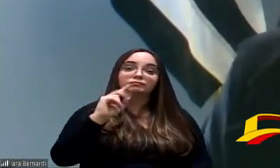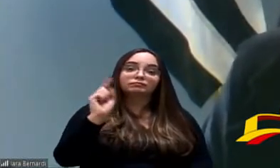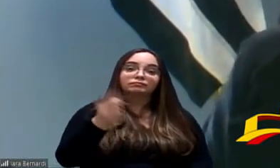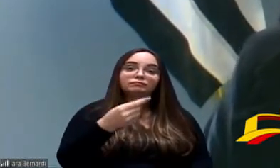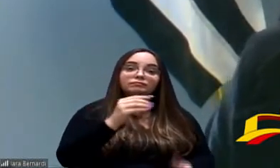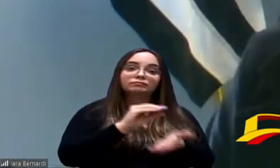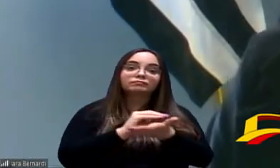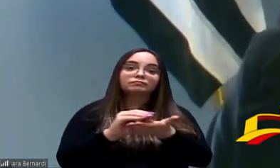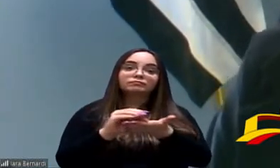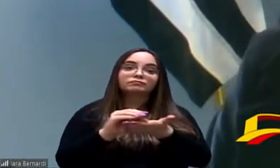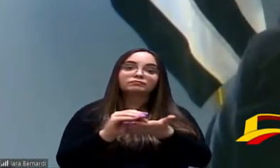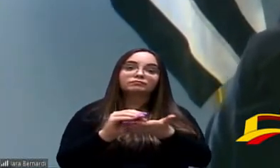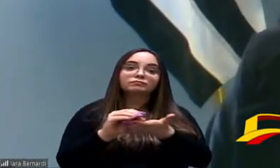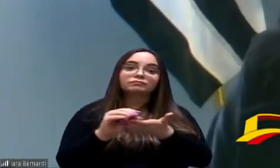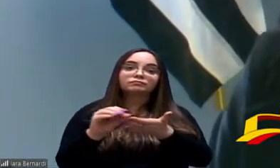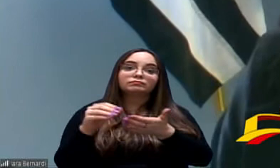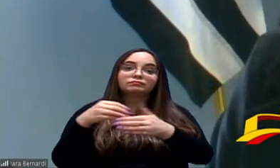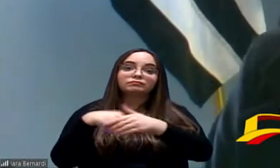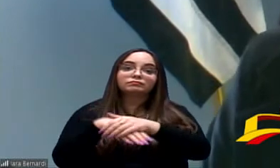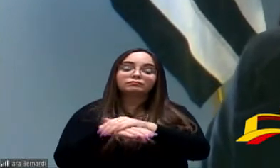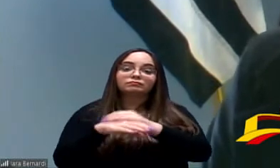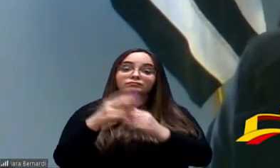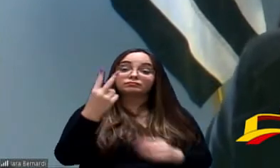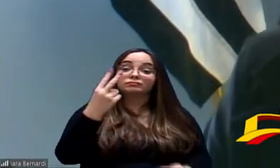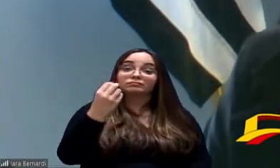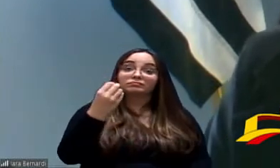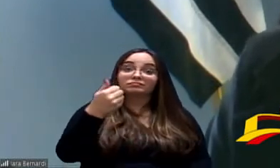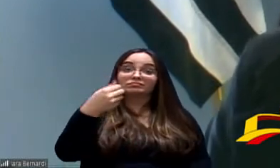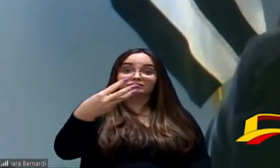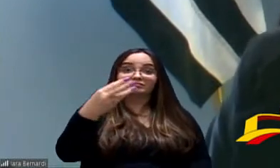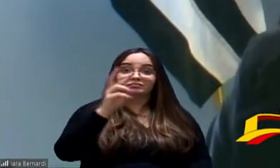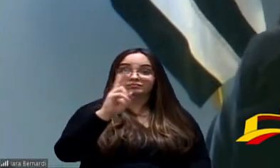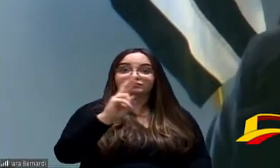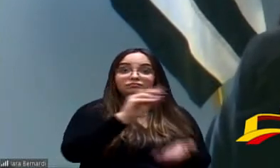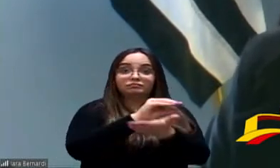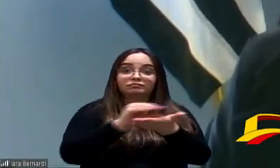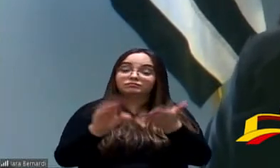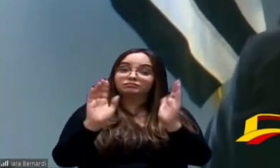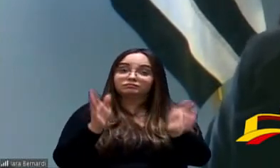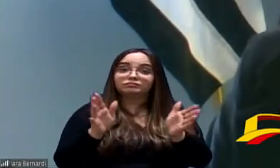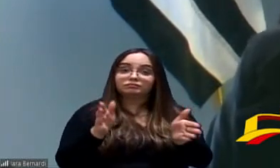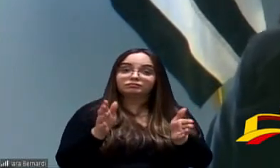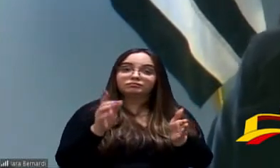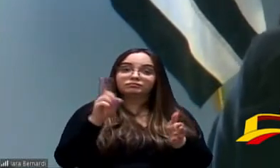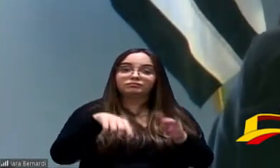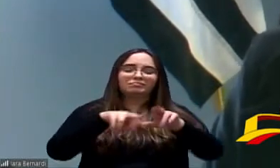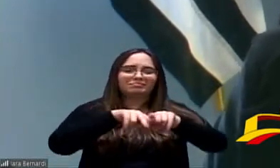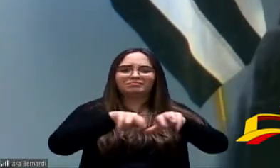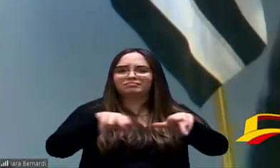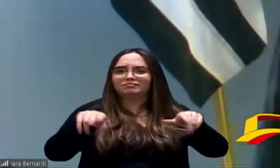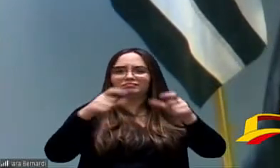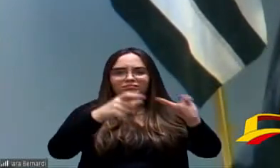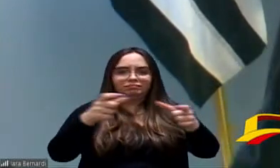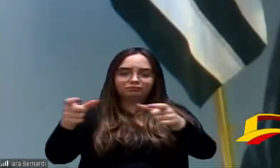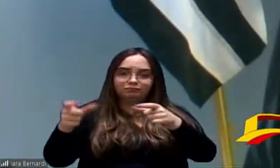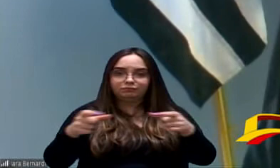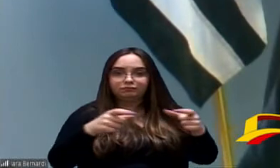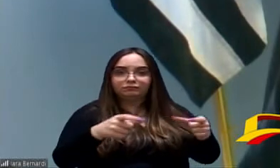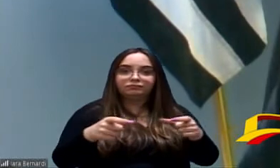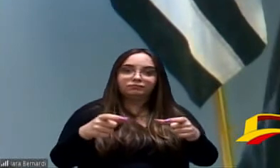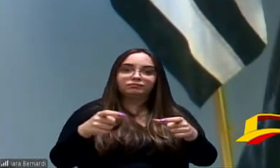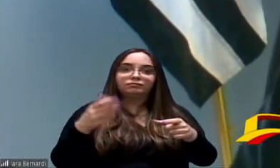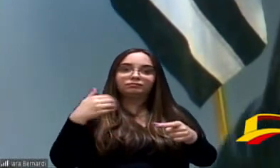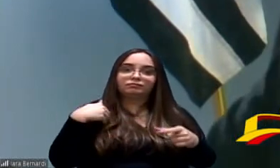de reais está à disposição da cidade desde 2013. Era um programa para vários municípios. Quando eu cheguei